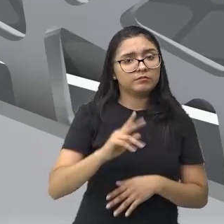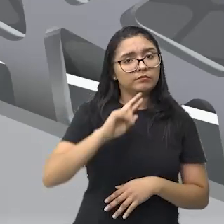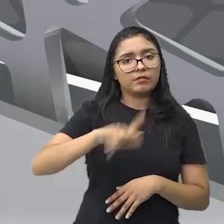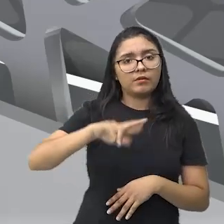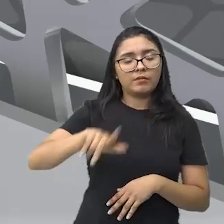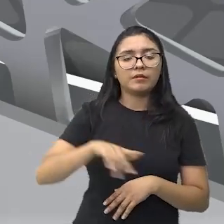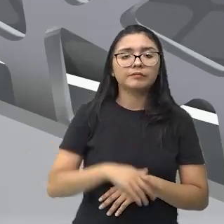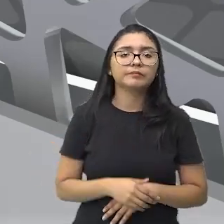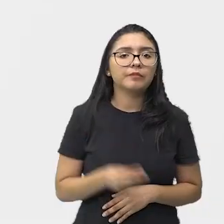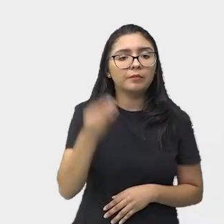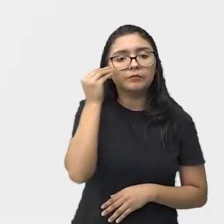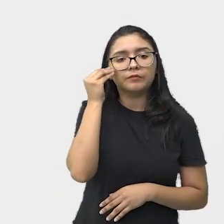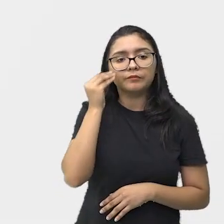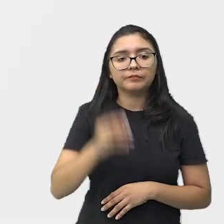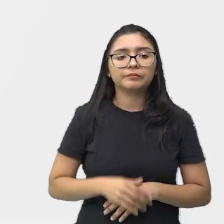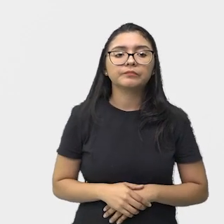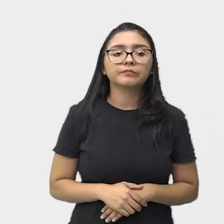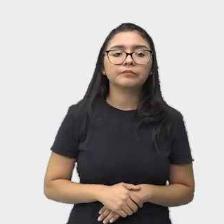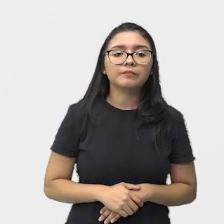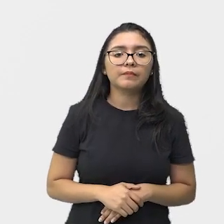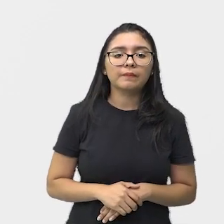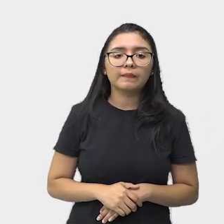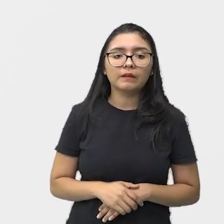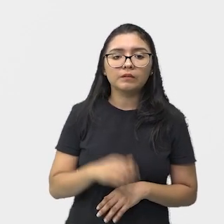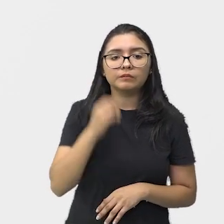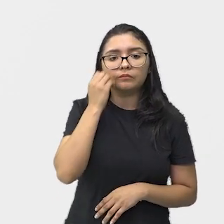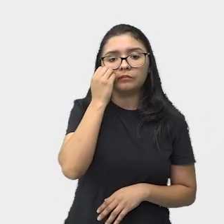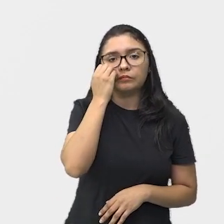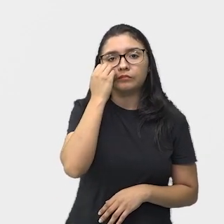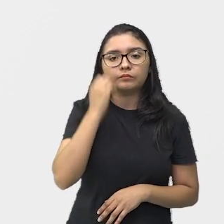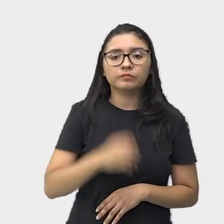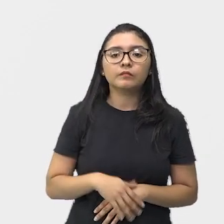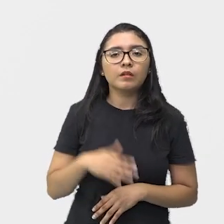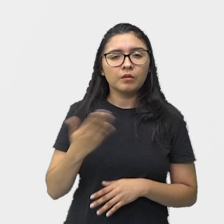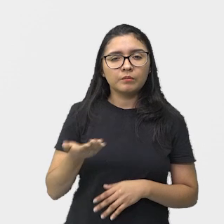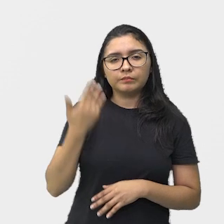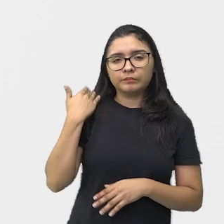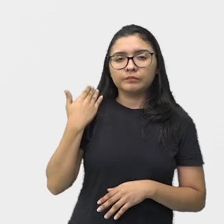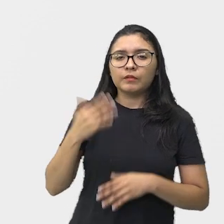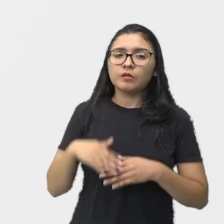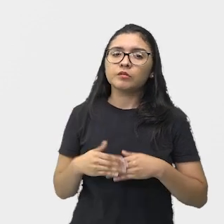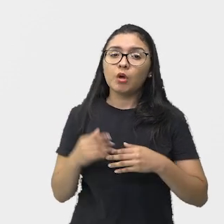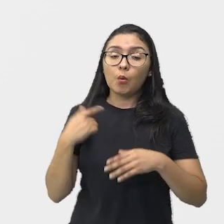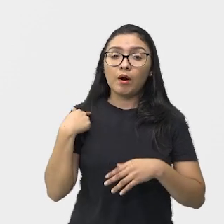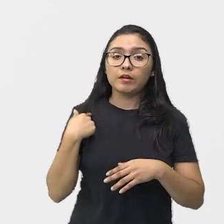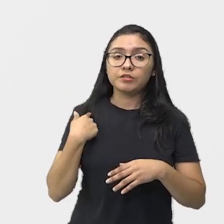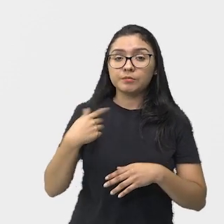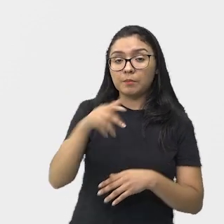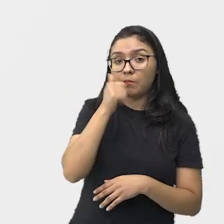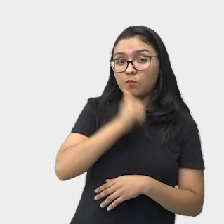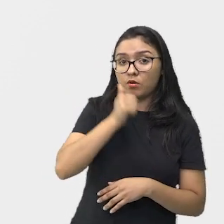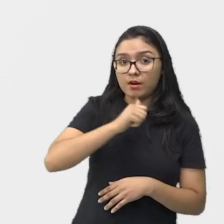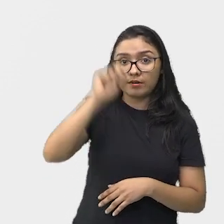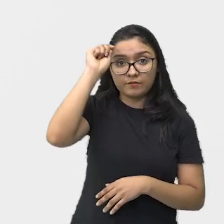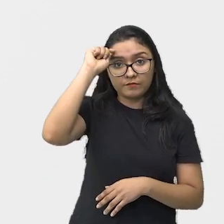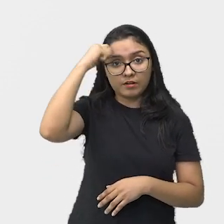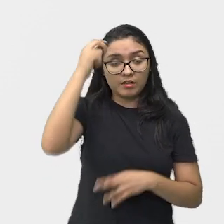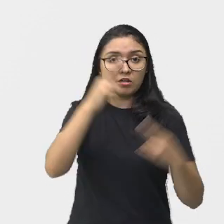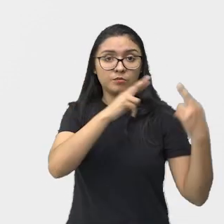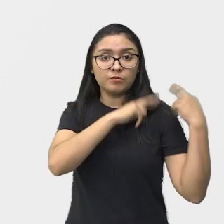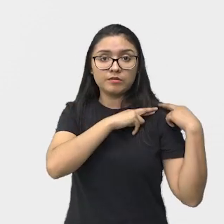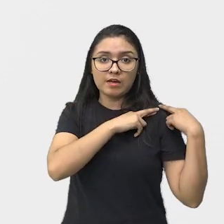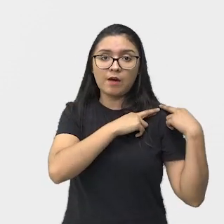nós temos sobre eles? Vamos lá? O fato de as escravas africanas terem sido responsáveis pela cozinha dos